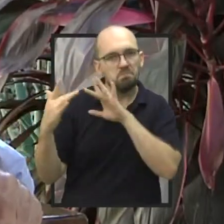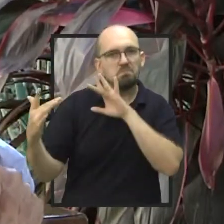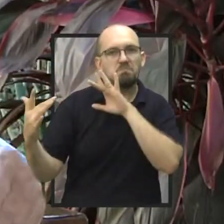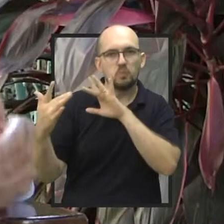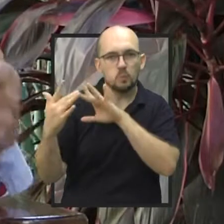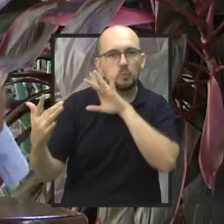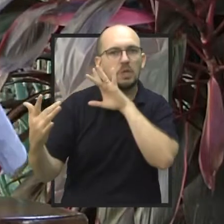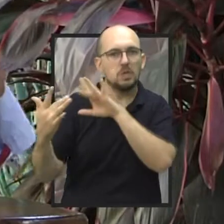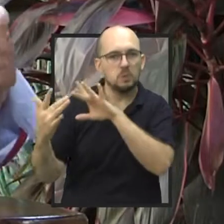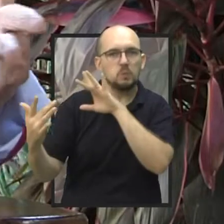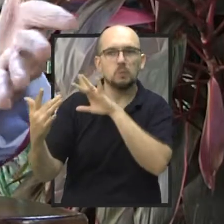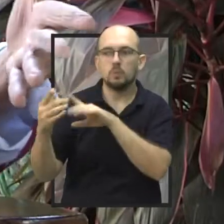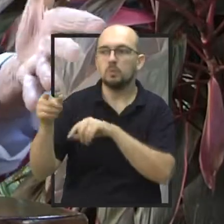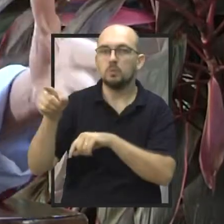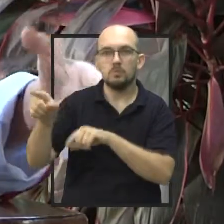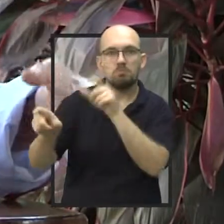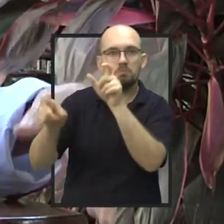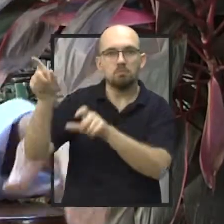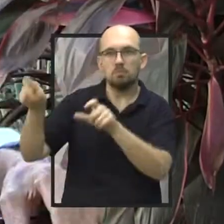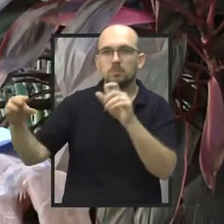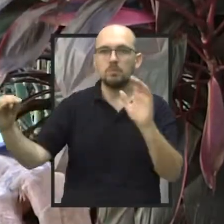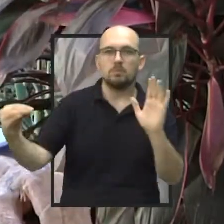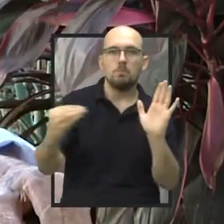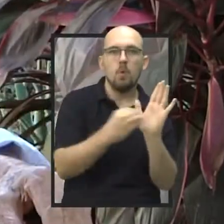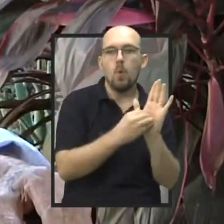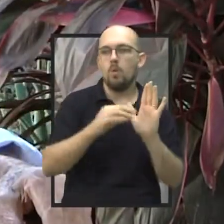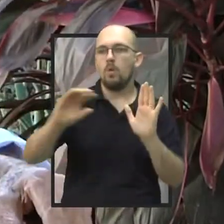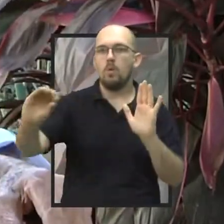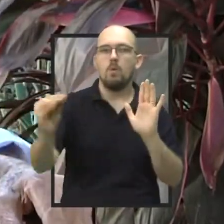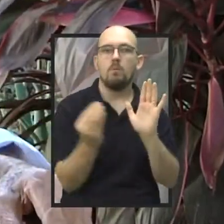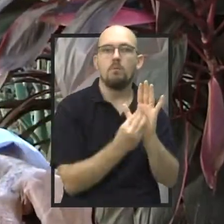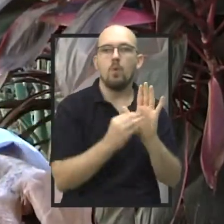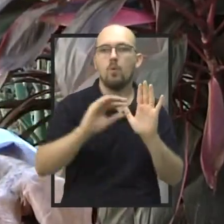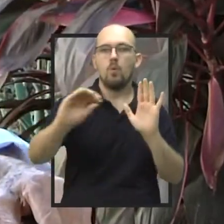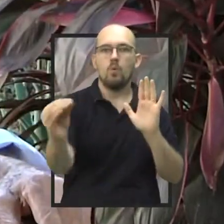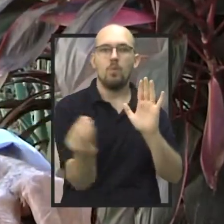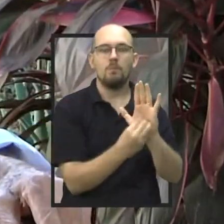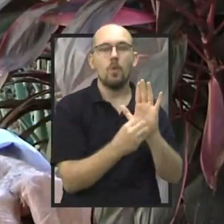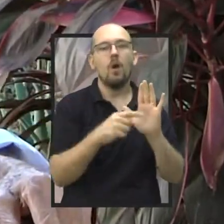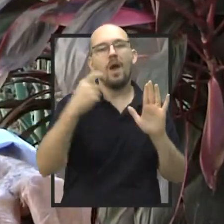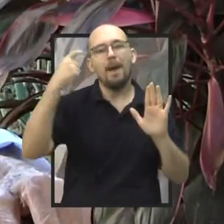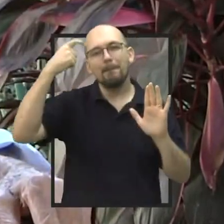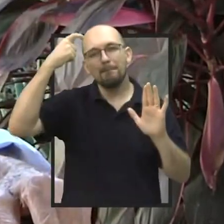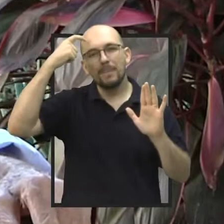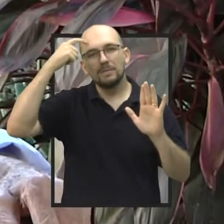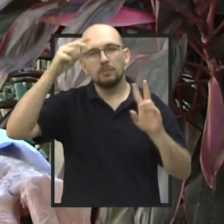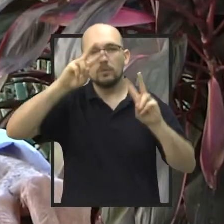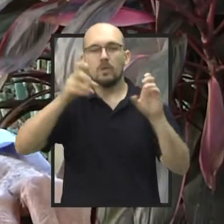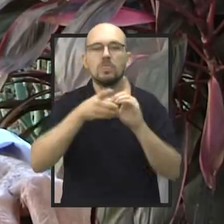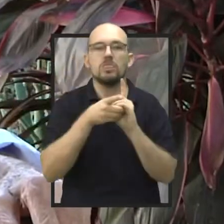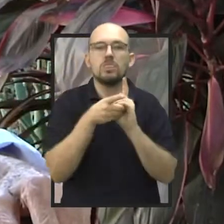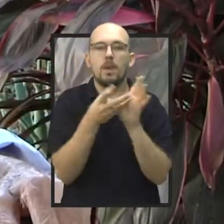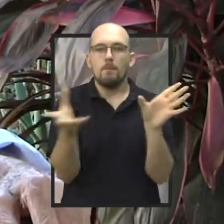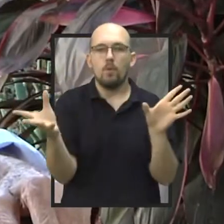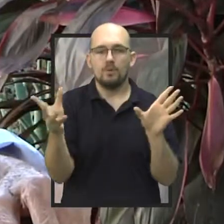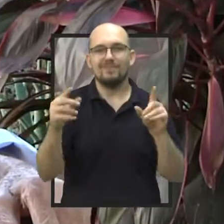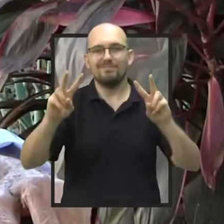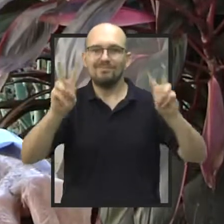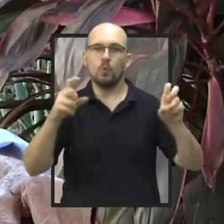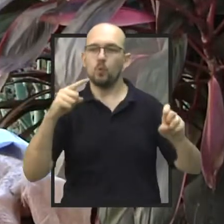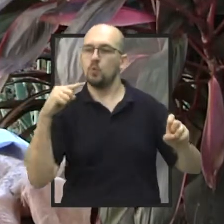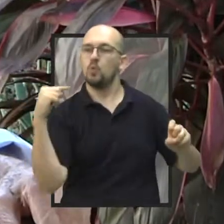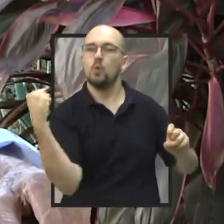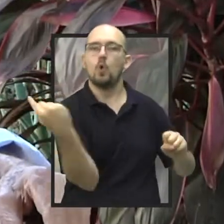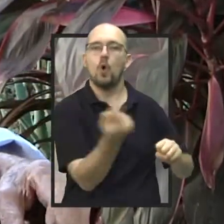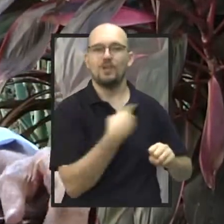época, introduziam na Constituição aquele pensamento democrata, popular, nosso.